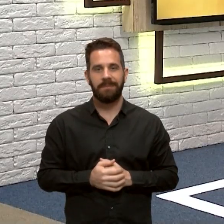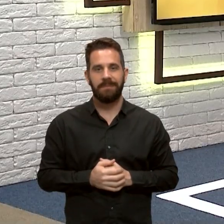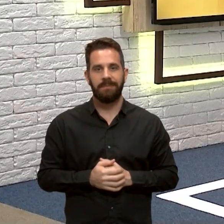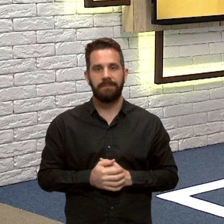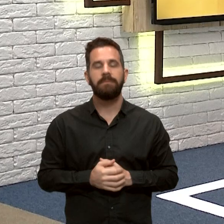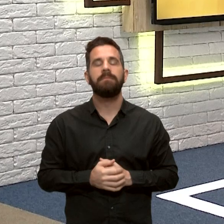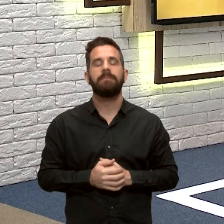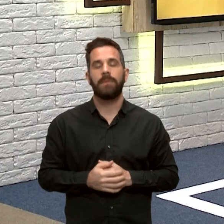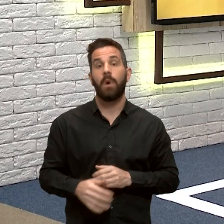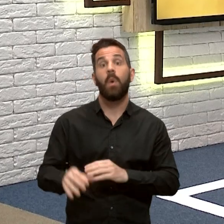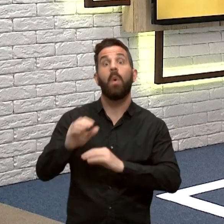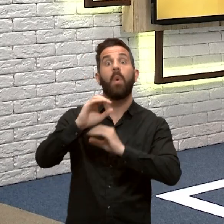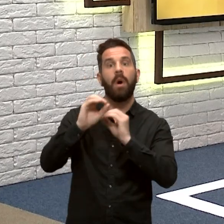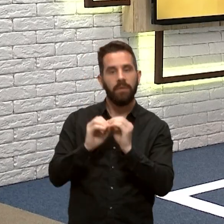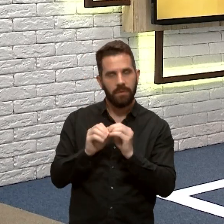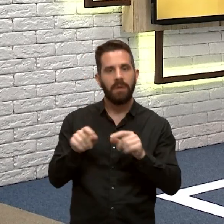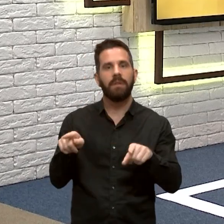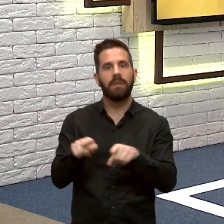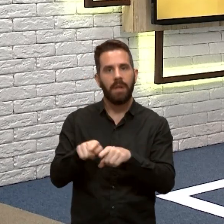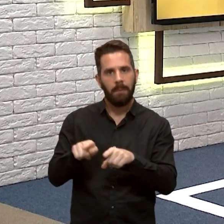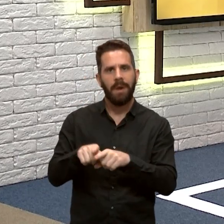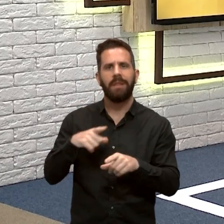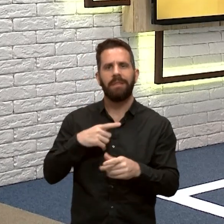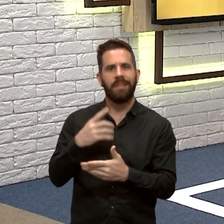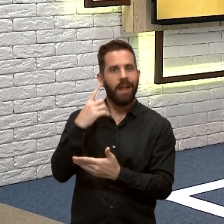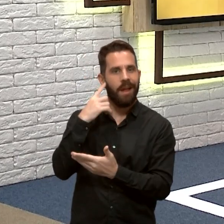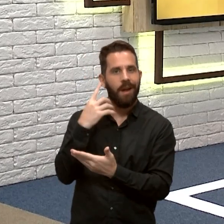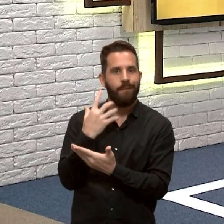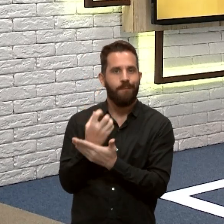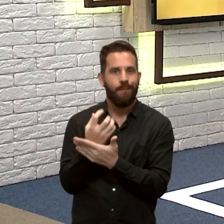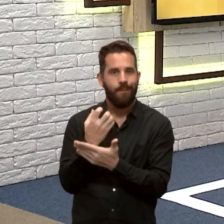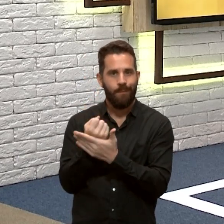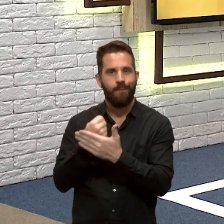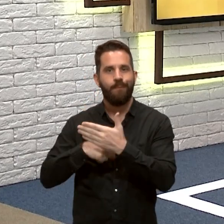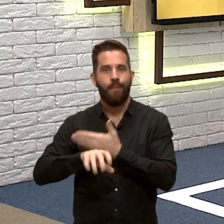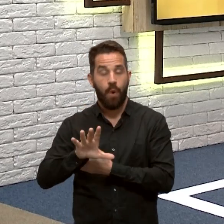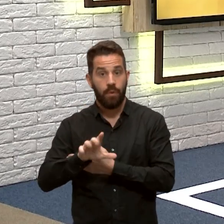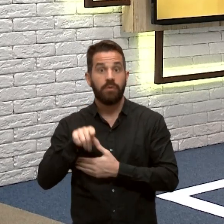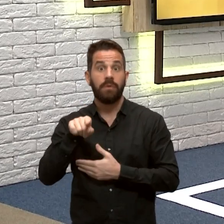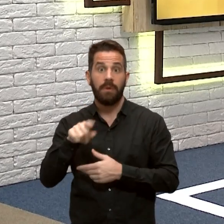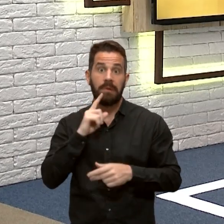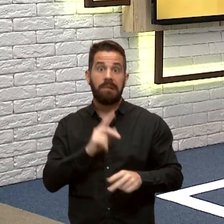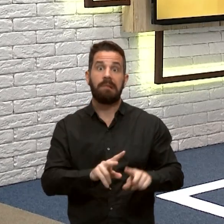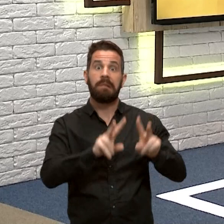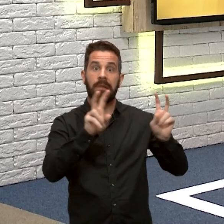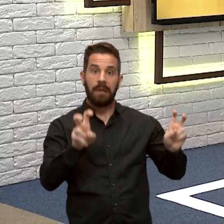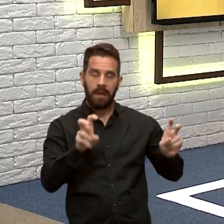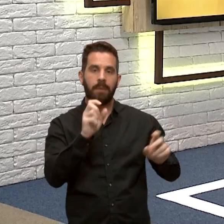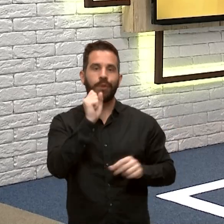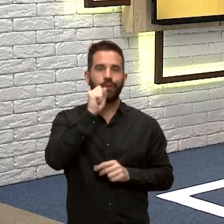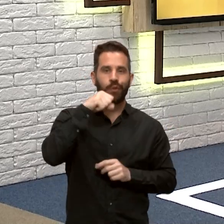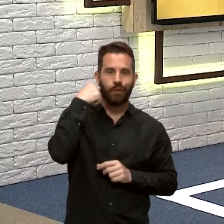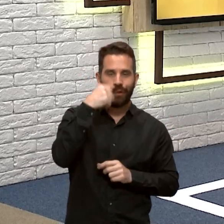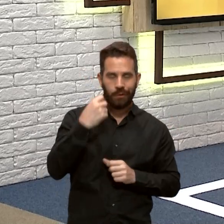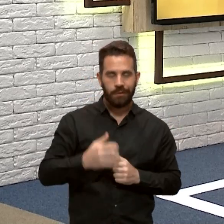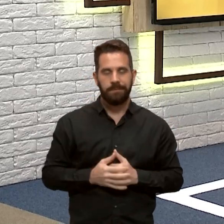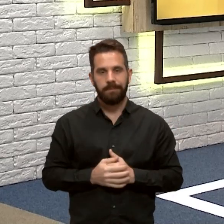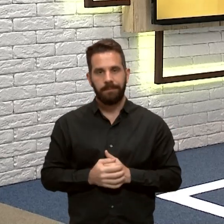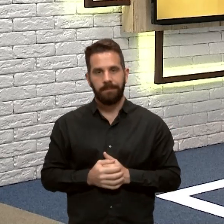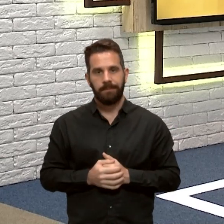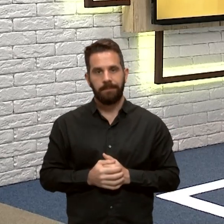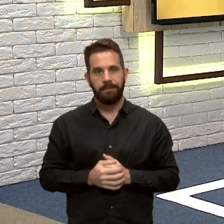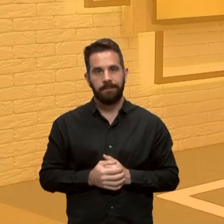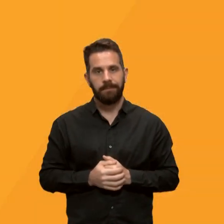A UFG também produz podcasts. Um deles debate questões relacionadas à sociologia.